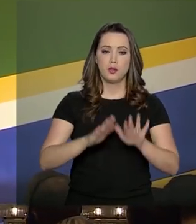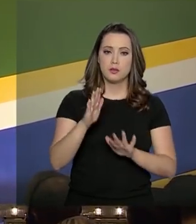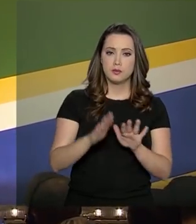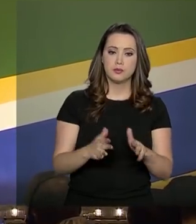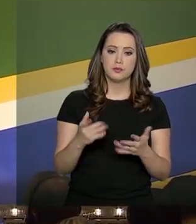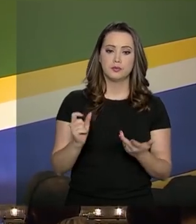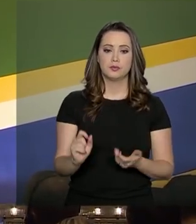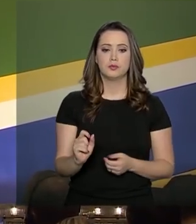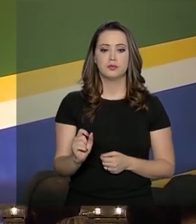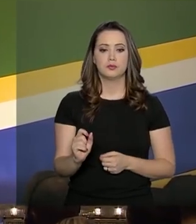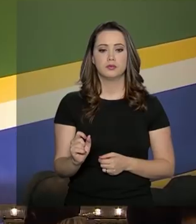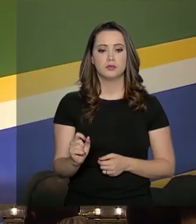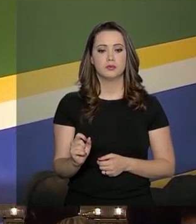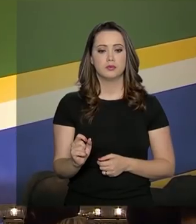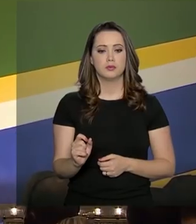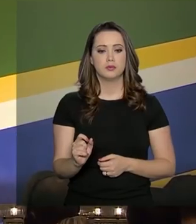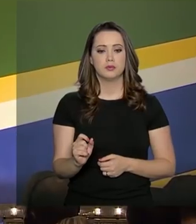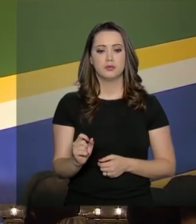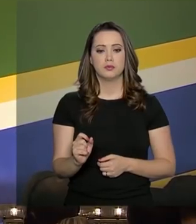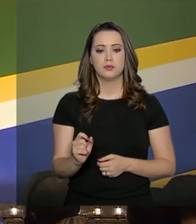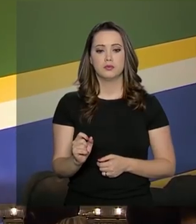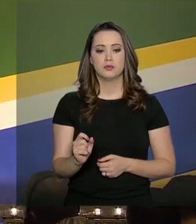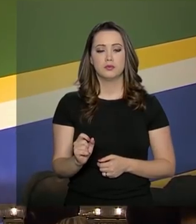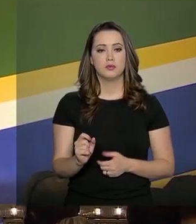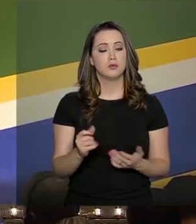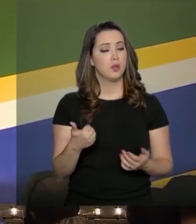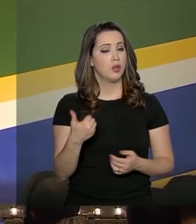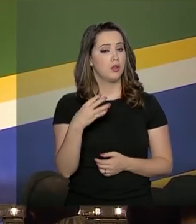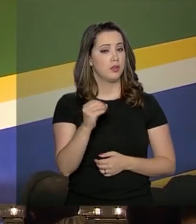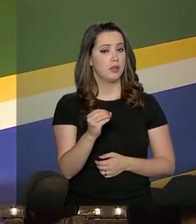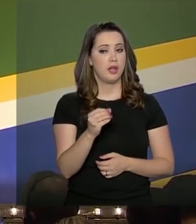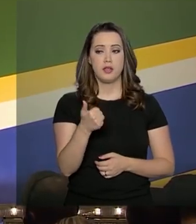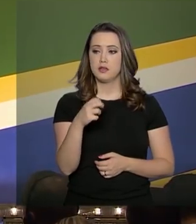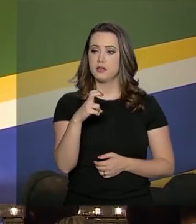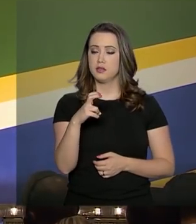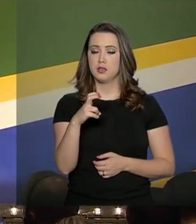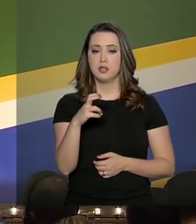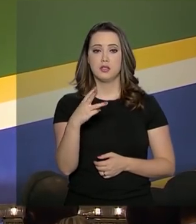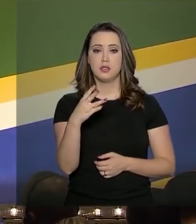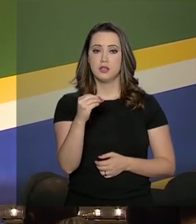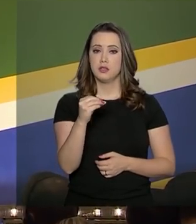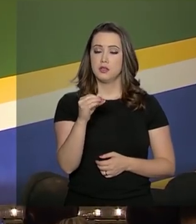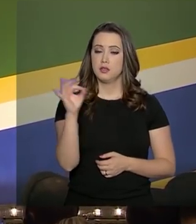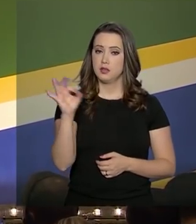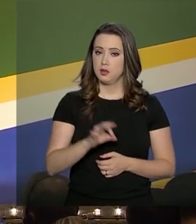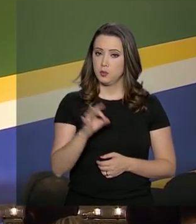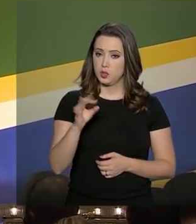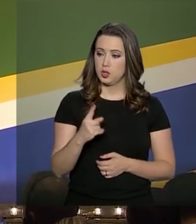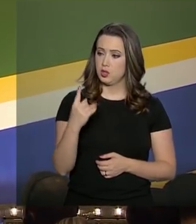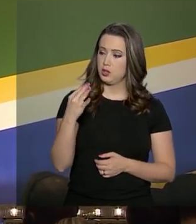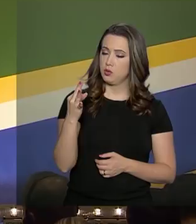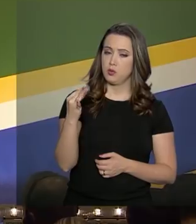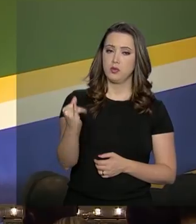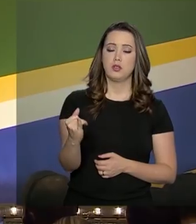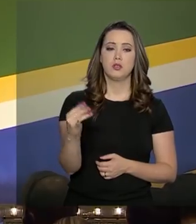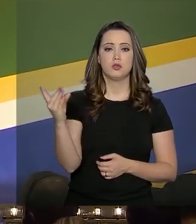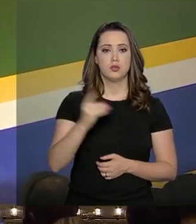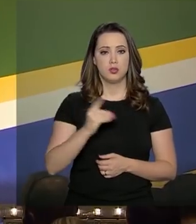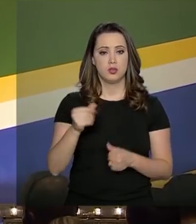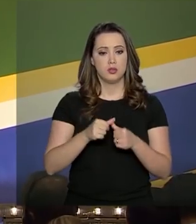10, 15, 20 ou 30% desse um trilhão de dólares, esteja à nossa frente?